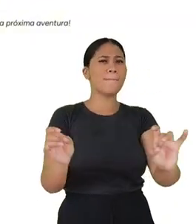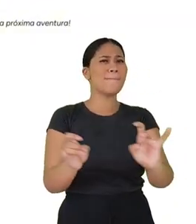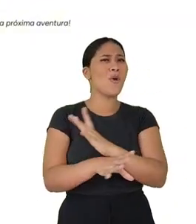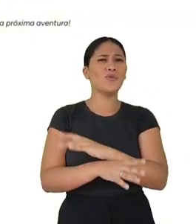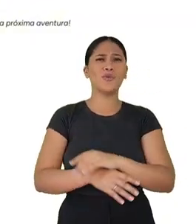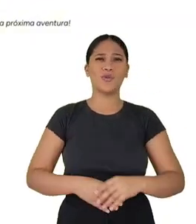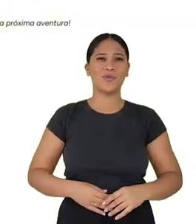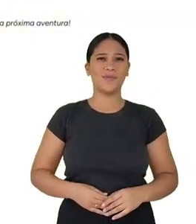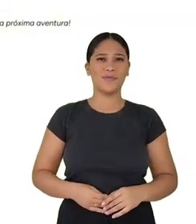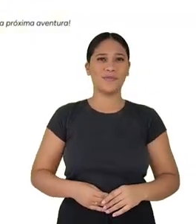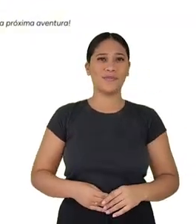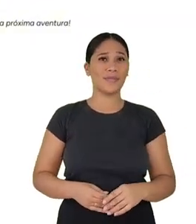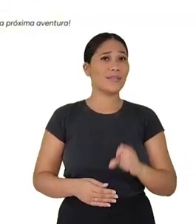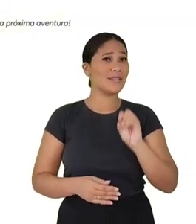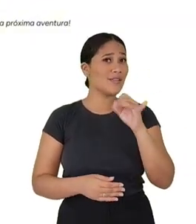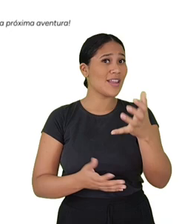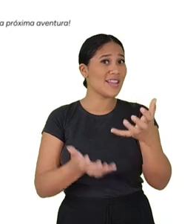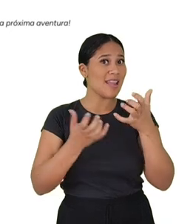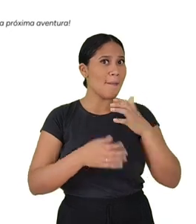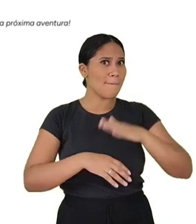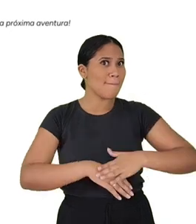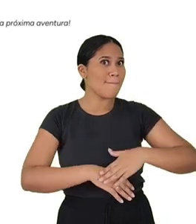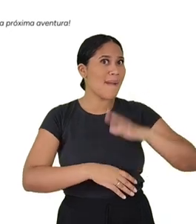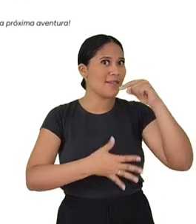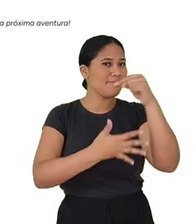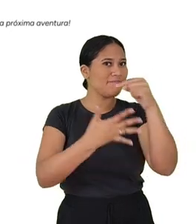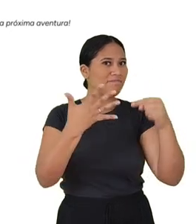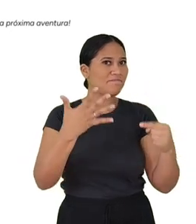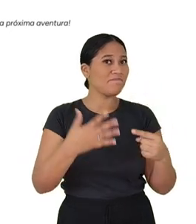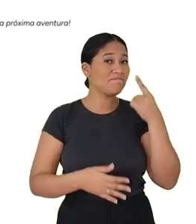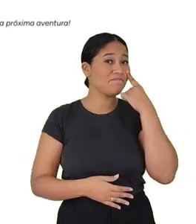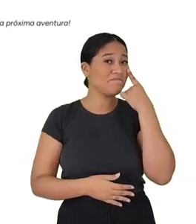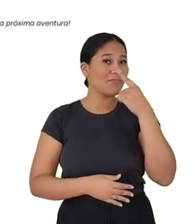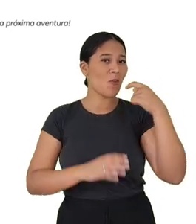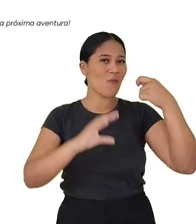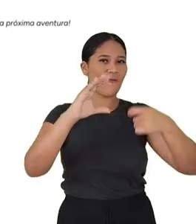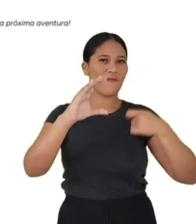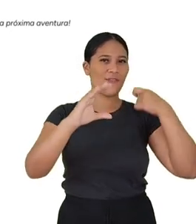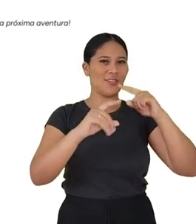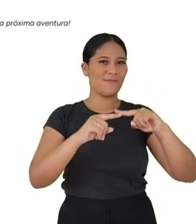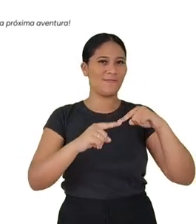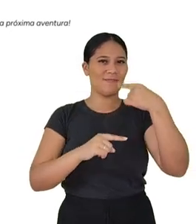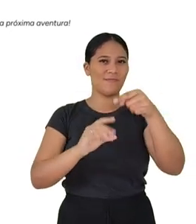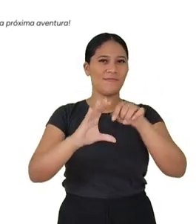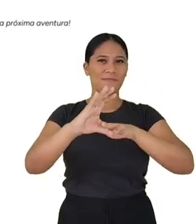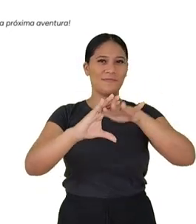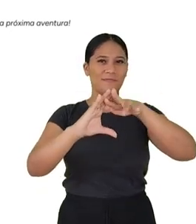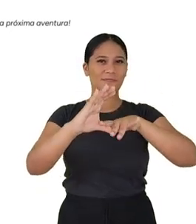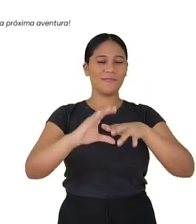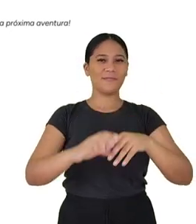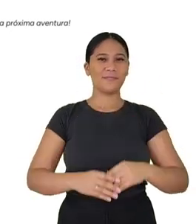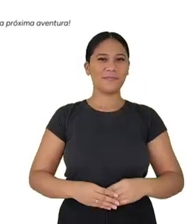E está pronto! Caso queira saber mais detalhes, veja o vídeo a seguir.